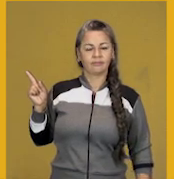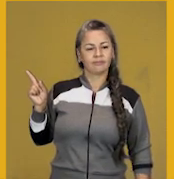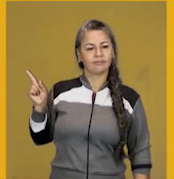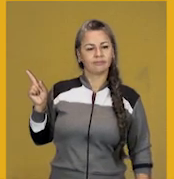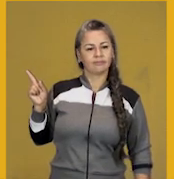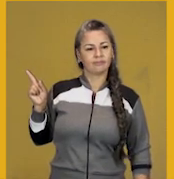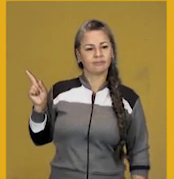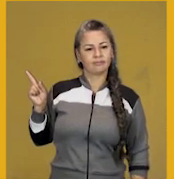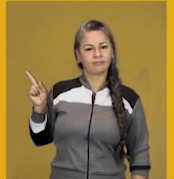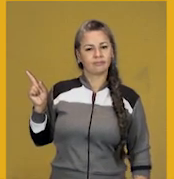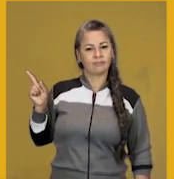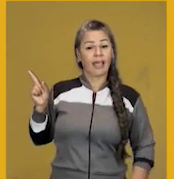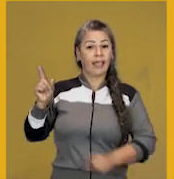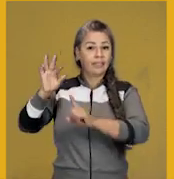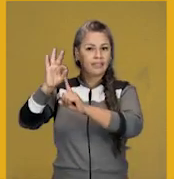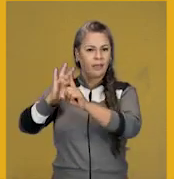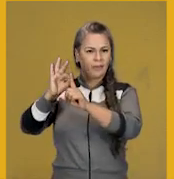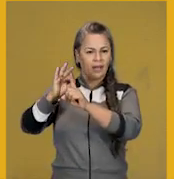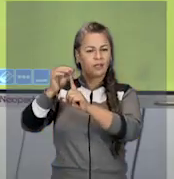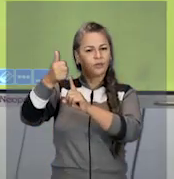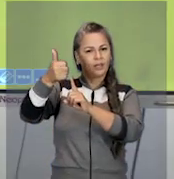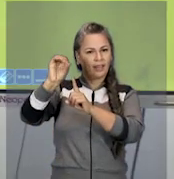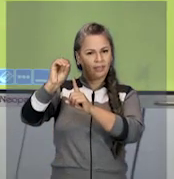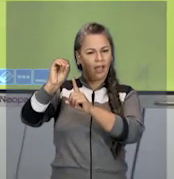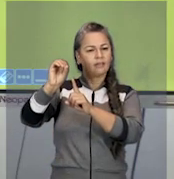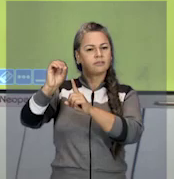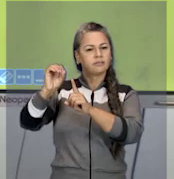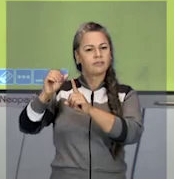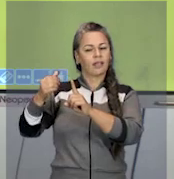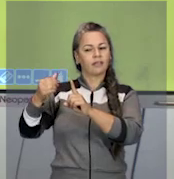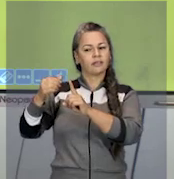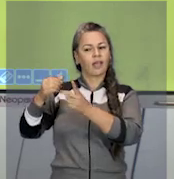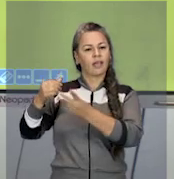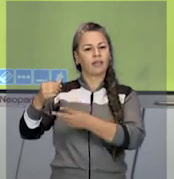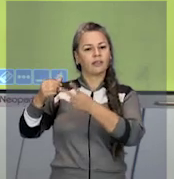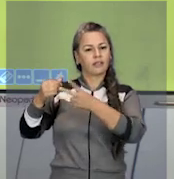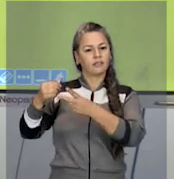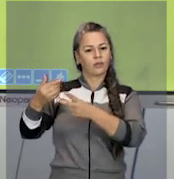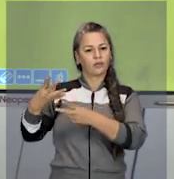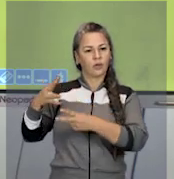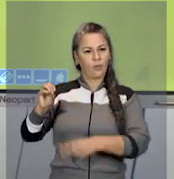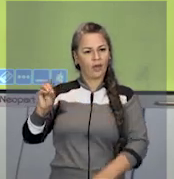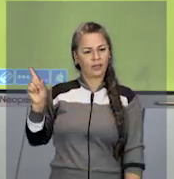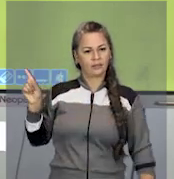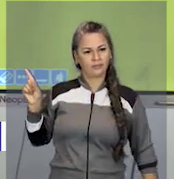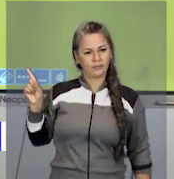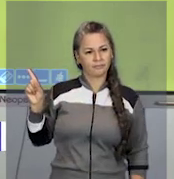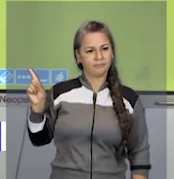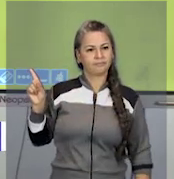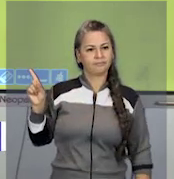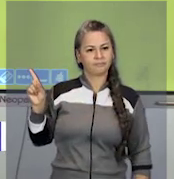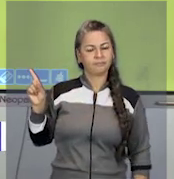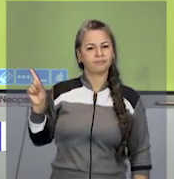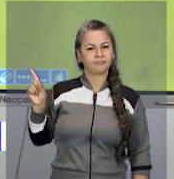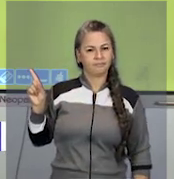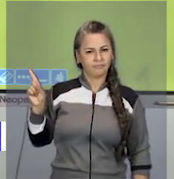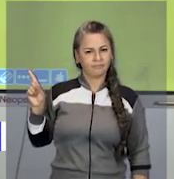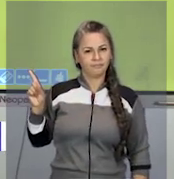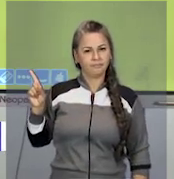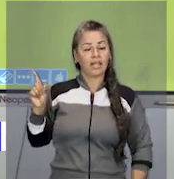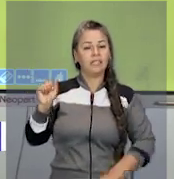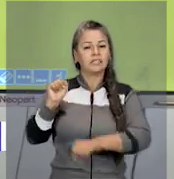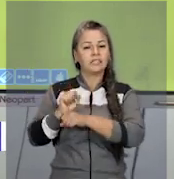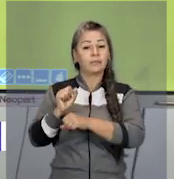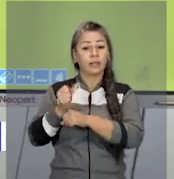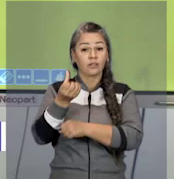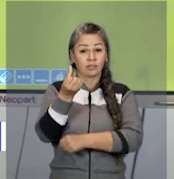aí, beleza, tempo total que a garrafa ficou fechada 6 horas, temperatura final da garrafa 16 graus Celsius.